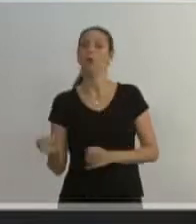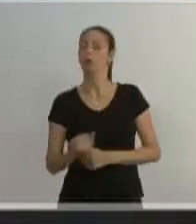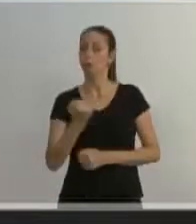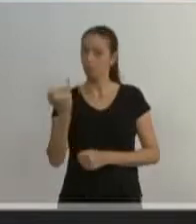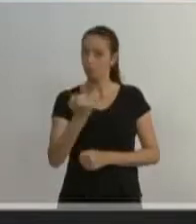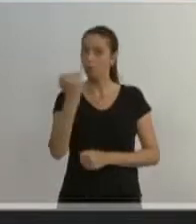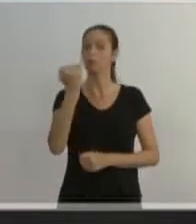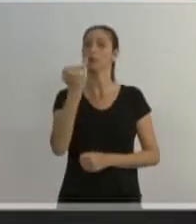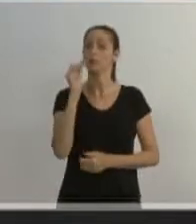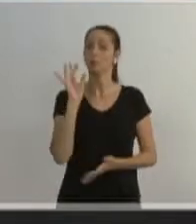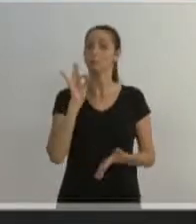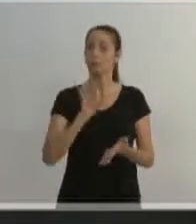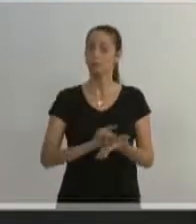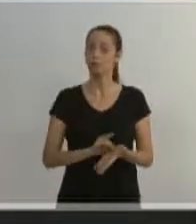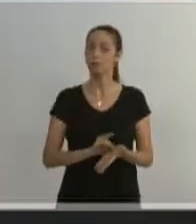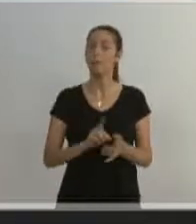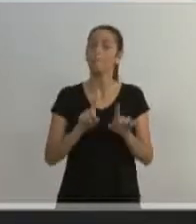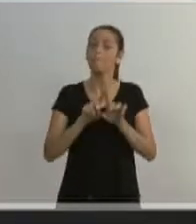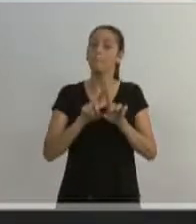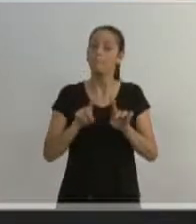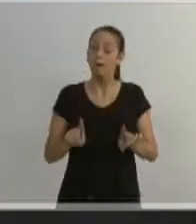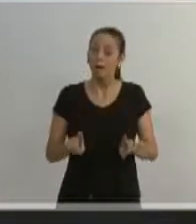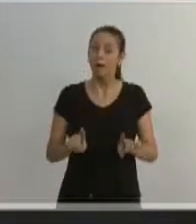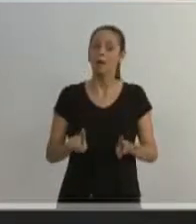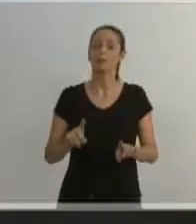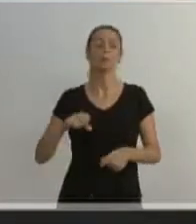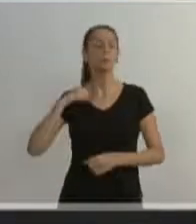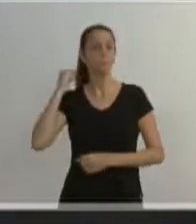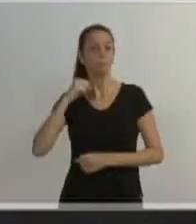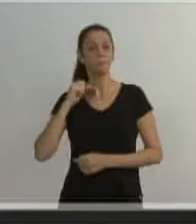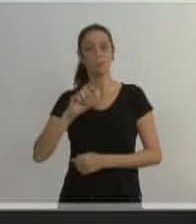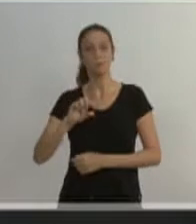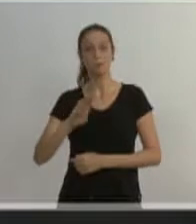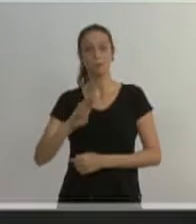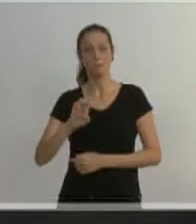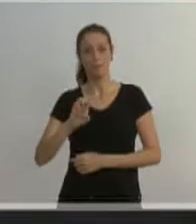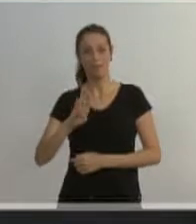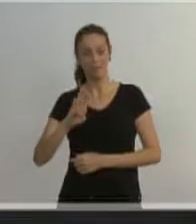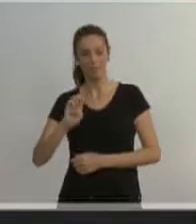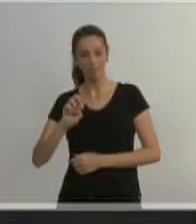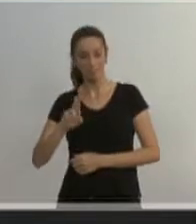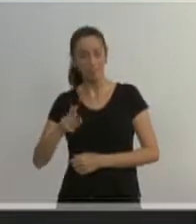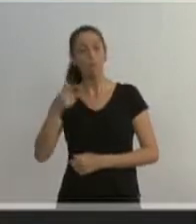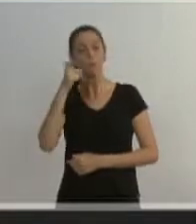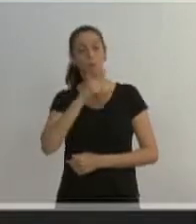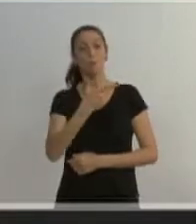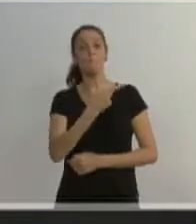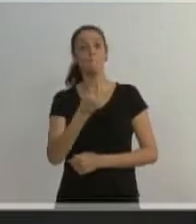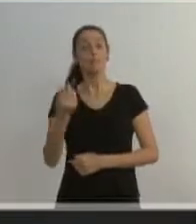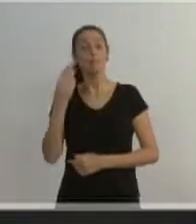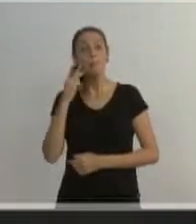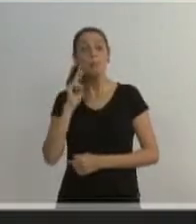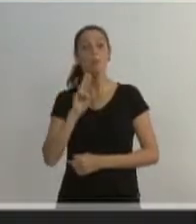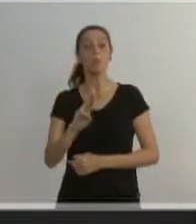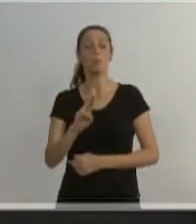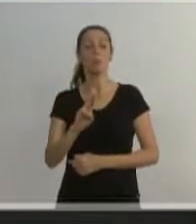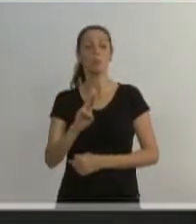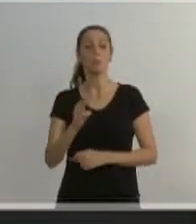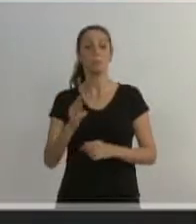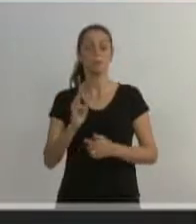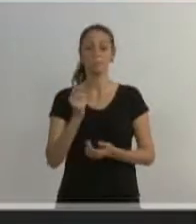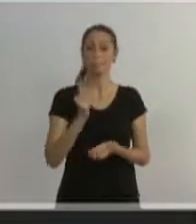vai dizer que junto com o senador dalírio beber trouxe 20 milhões que não precisa ser